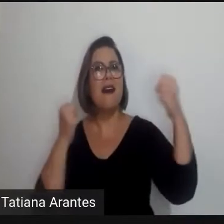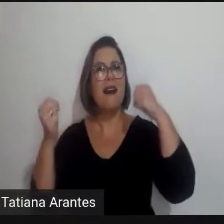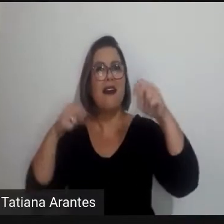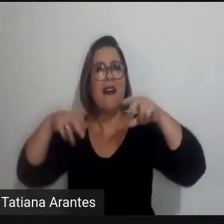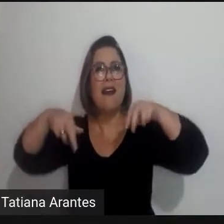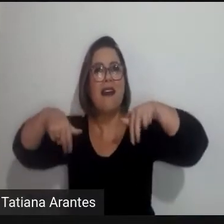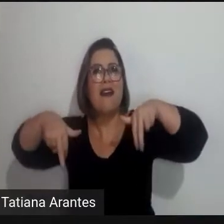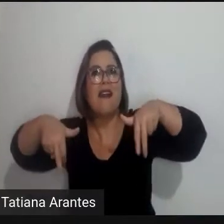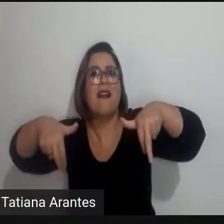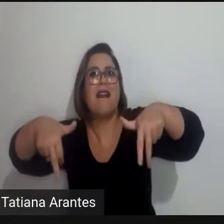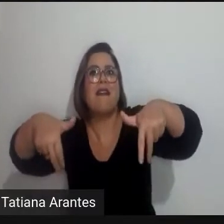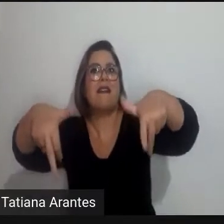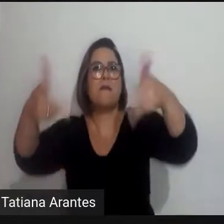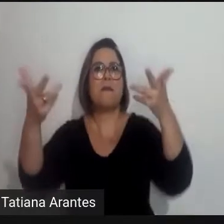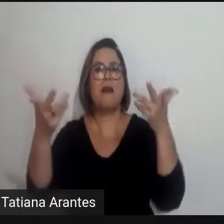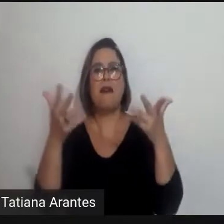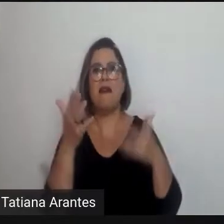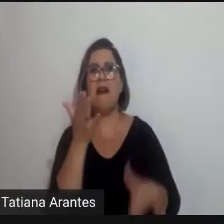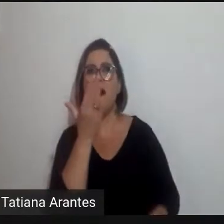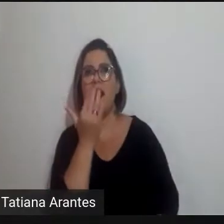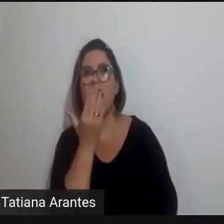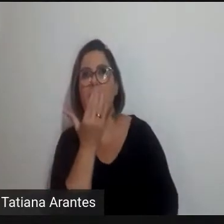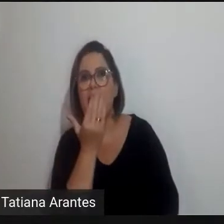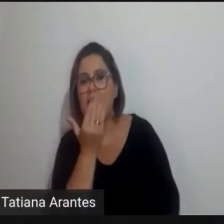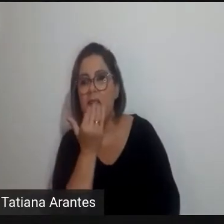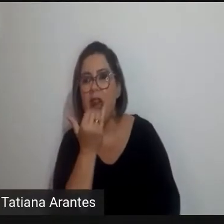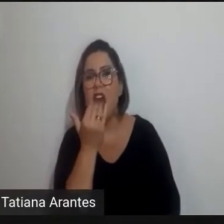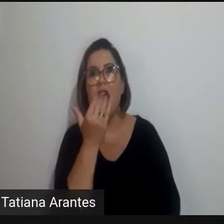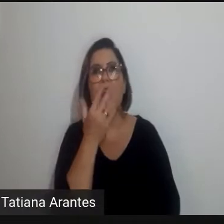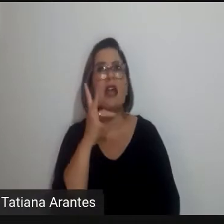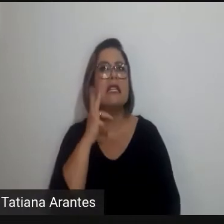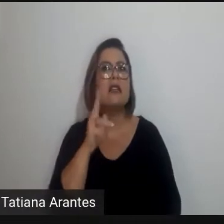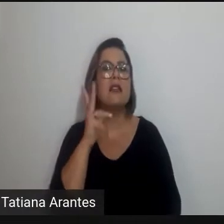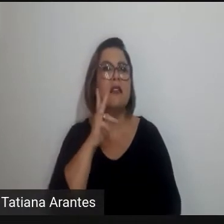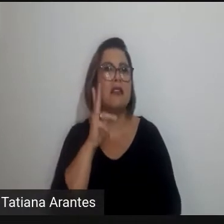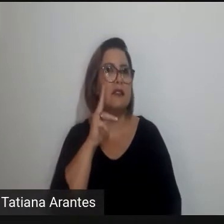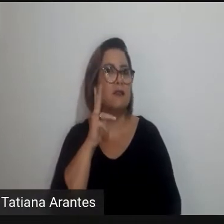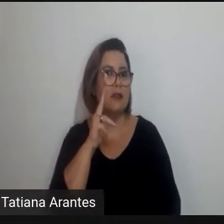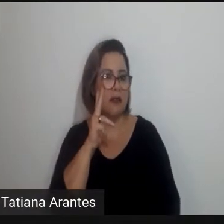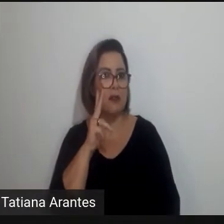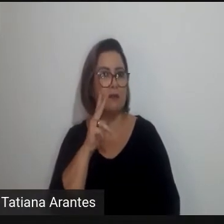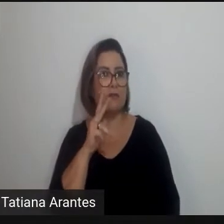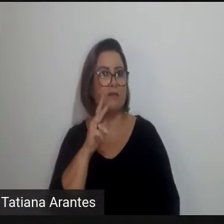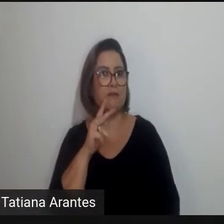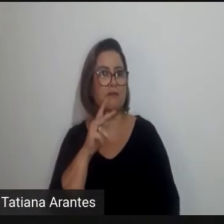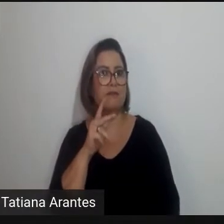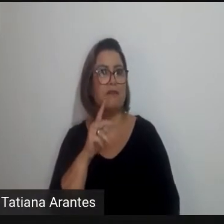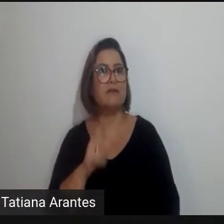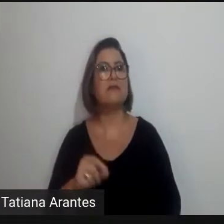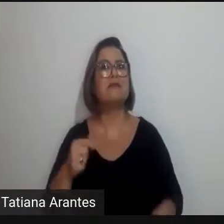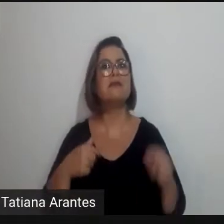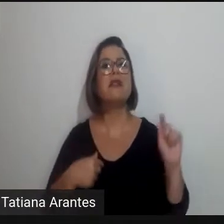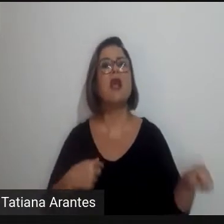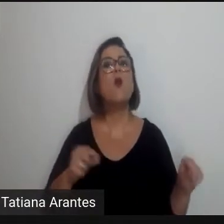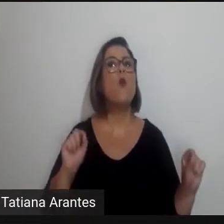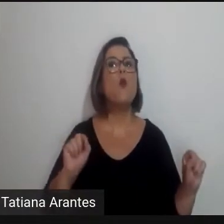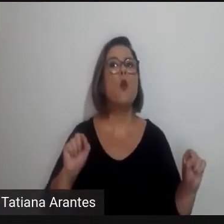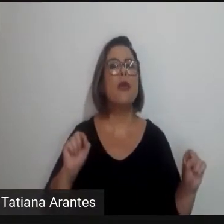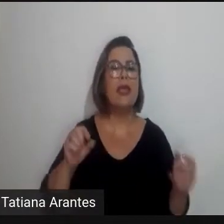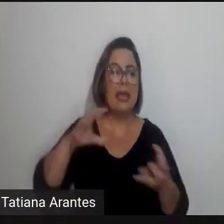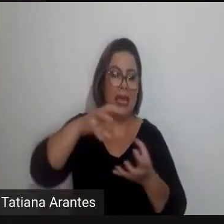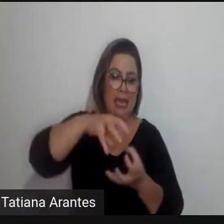alimentares com alimentos não processados, porque a gente tem que diferenciar o que é envelhecência